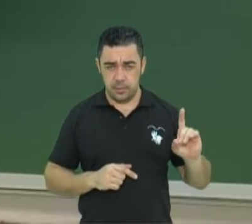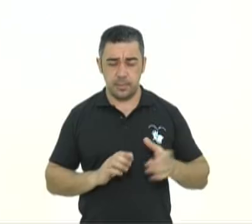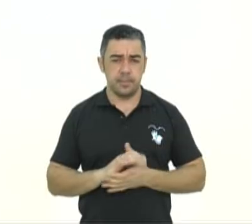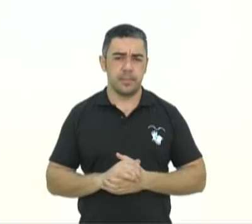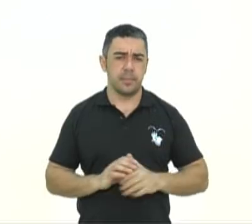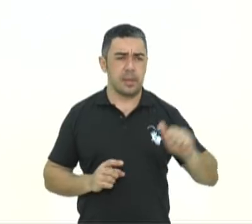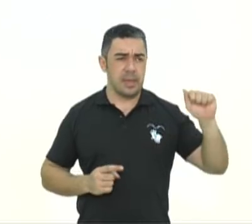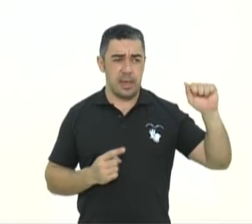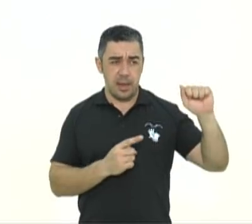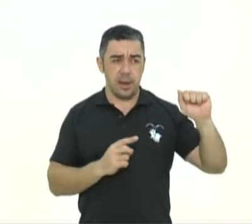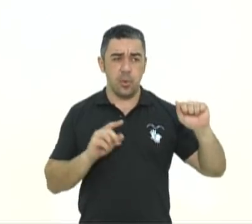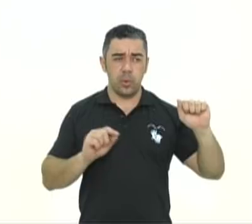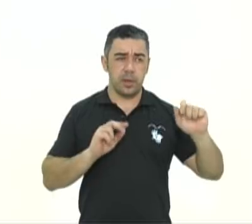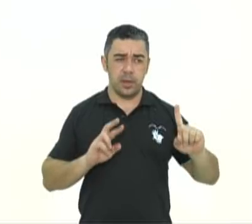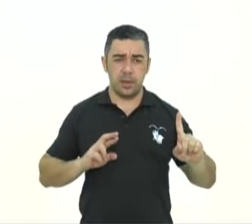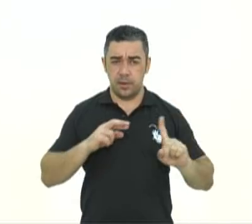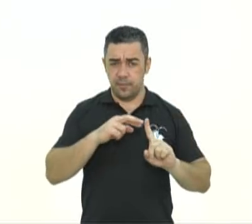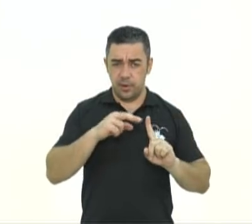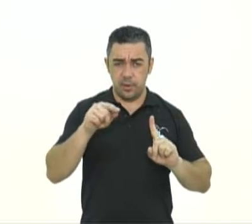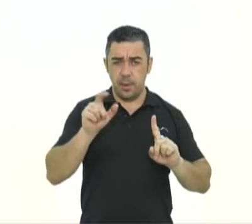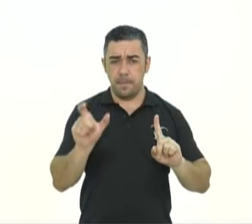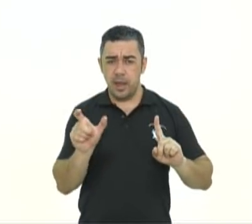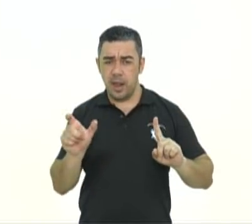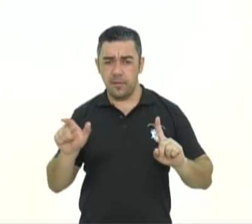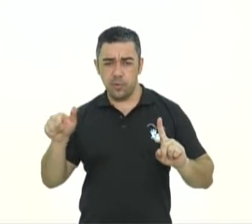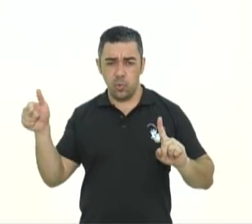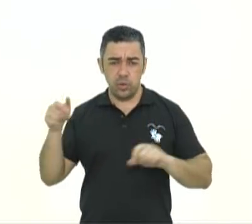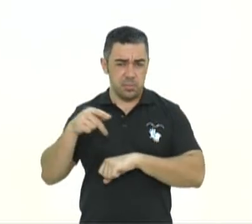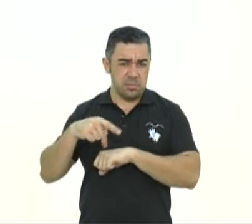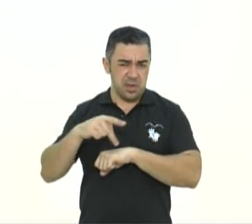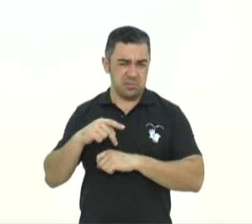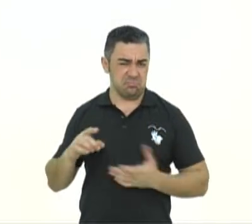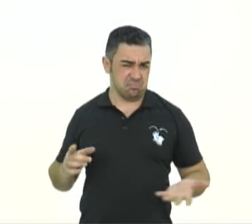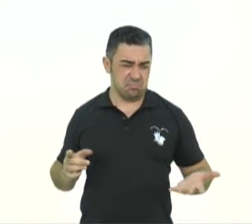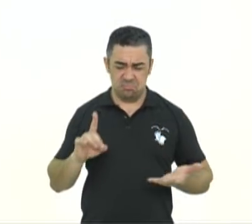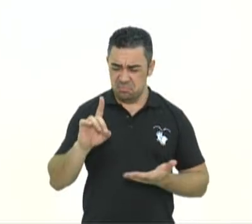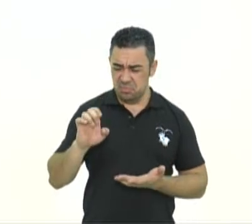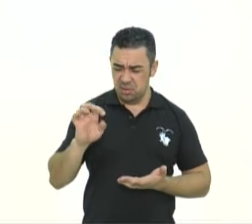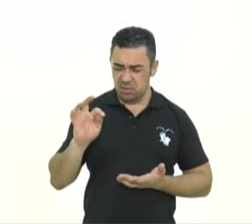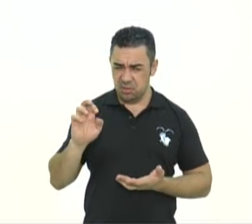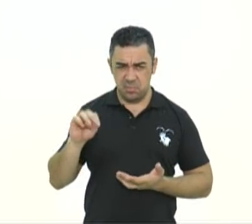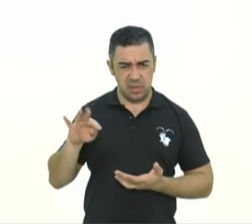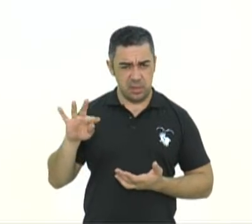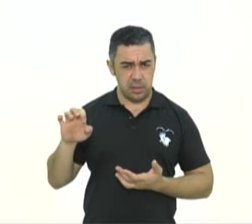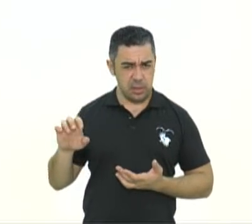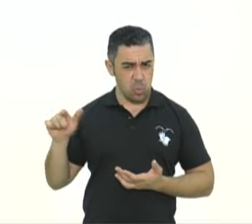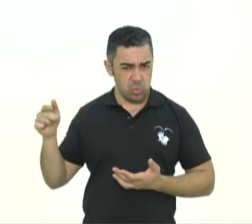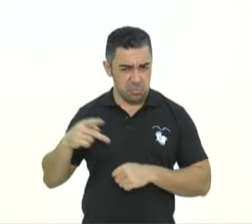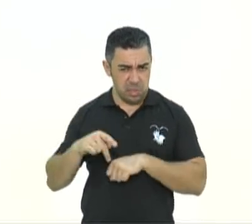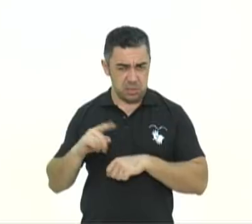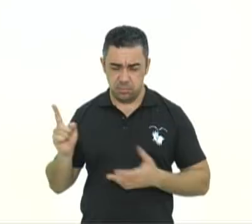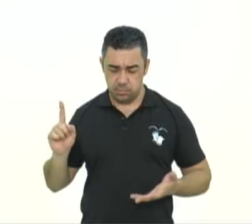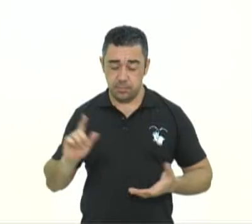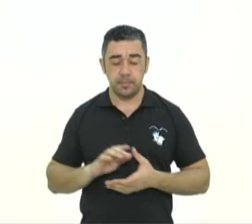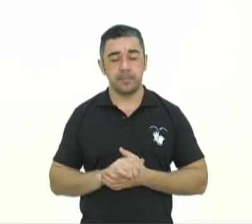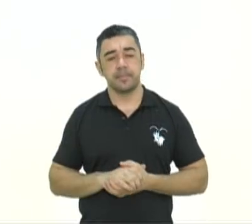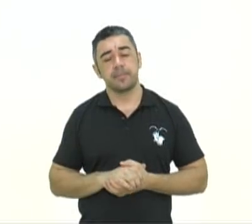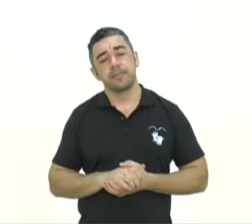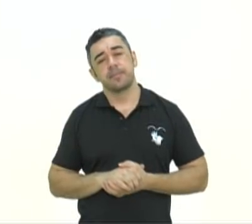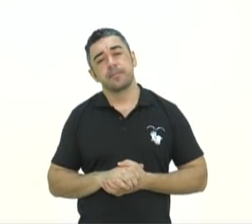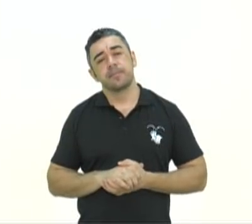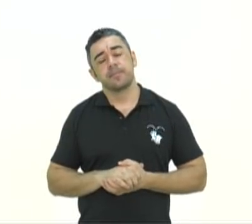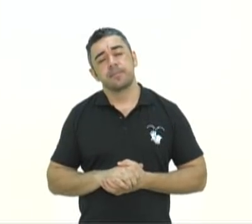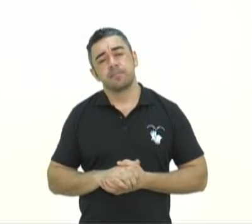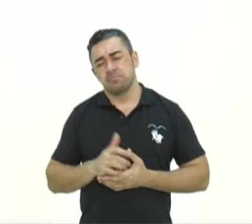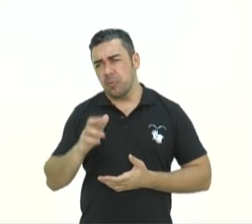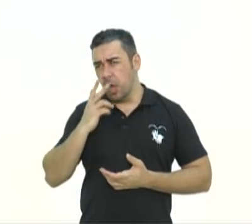para referir-se a uma palavra estrangeira? Será determinante é uma palavra estrangeira? Pensa aí, não